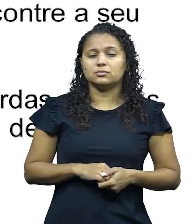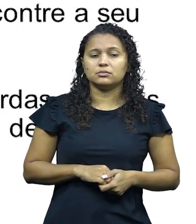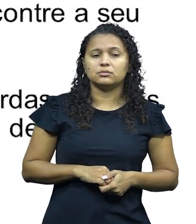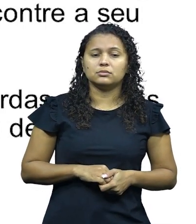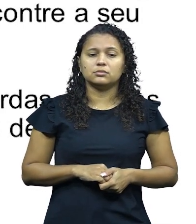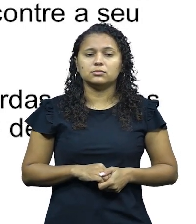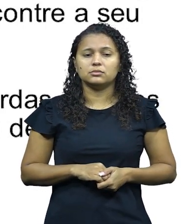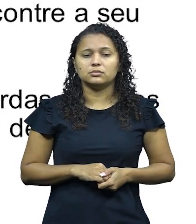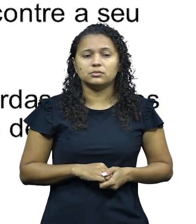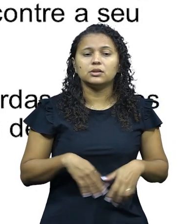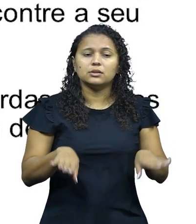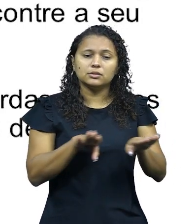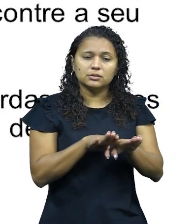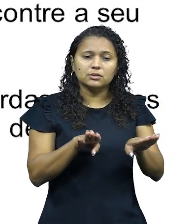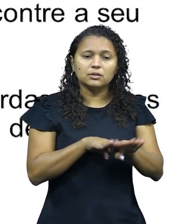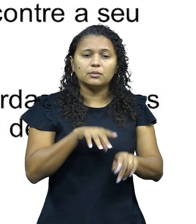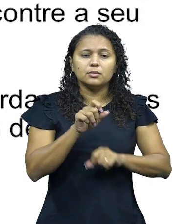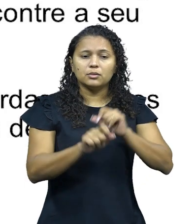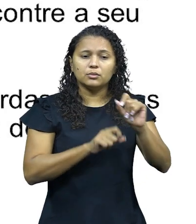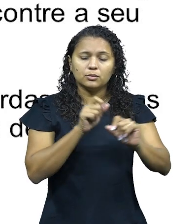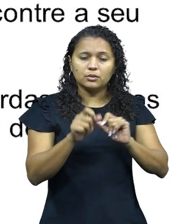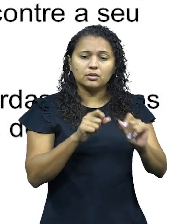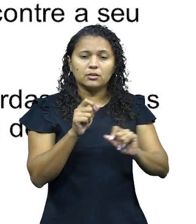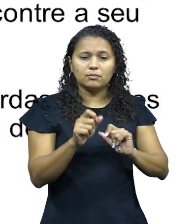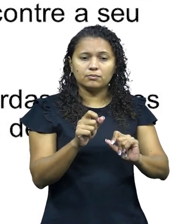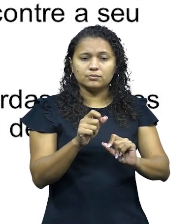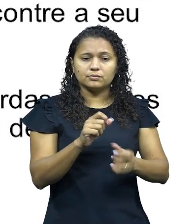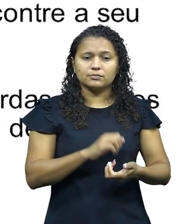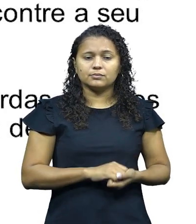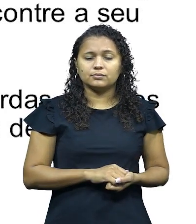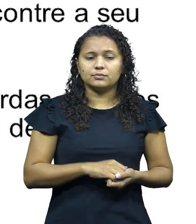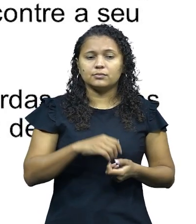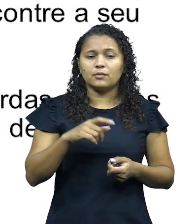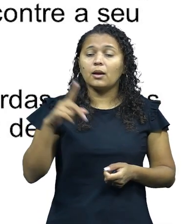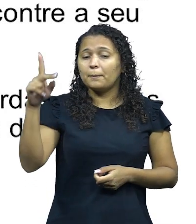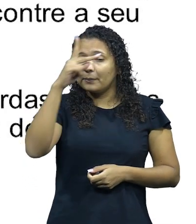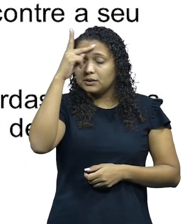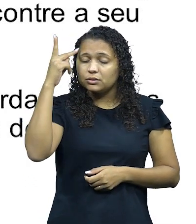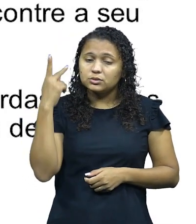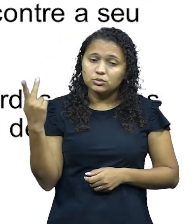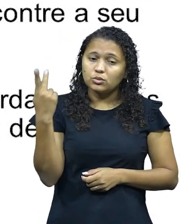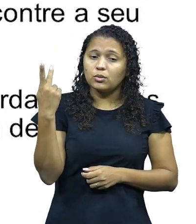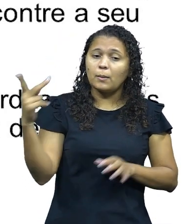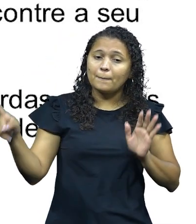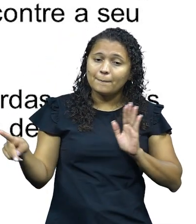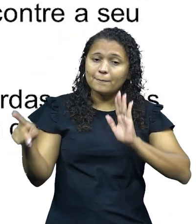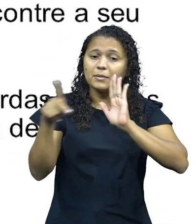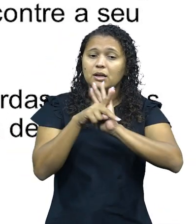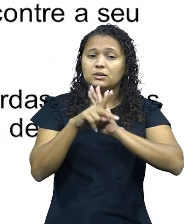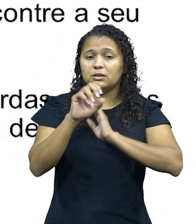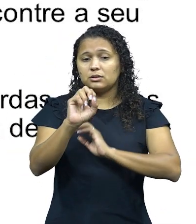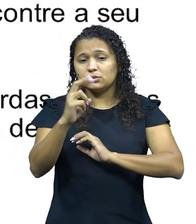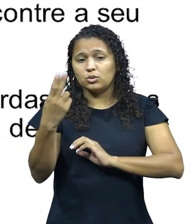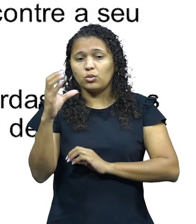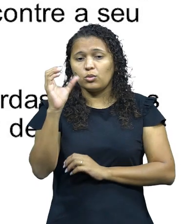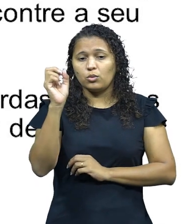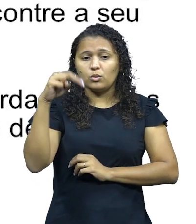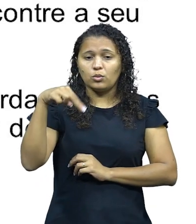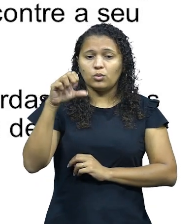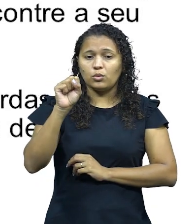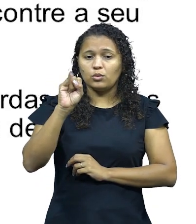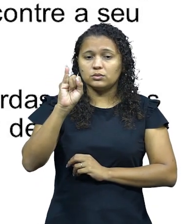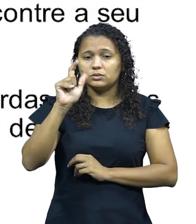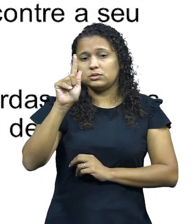também. Ele também responde ao proprietário ou consignatário da